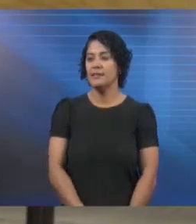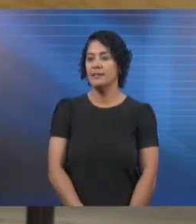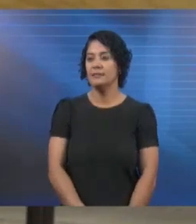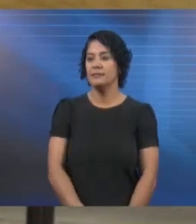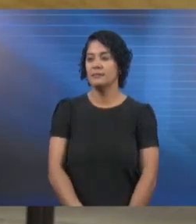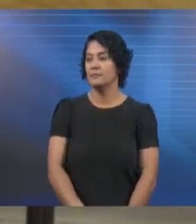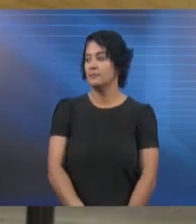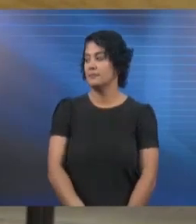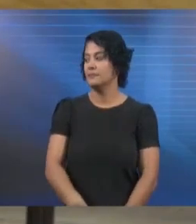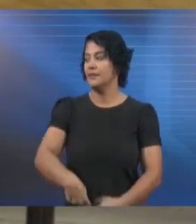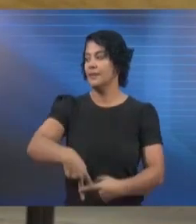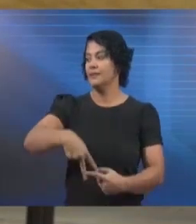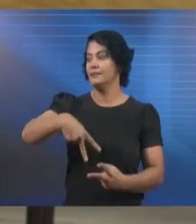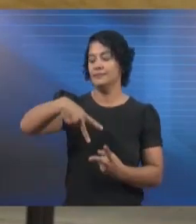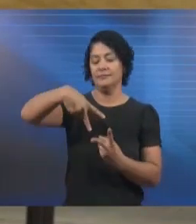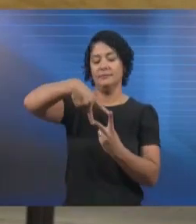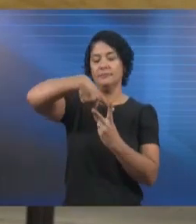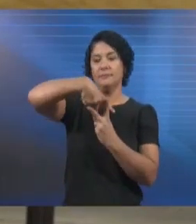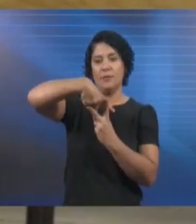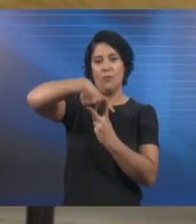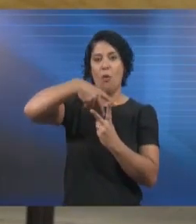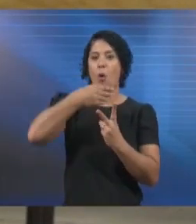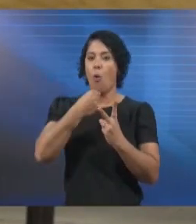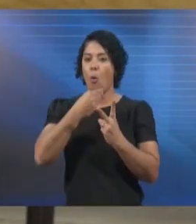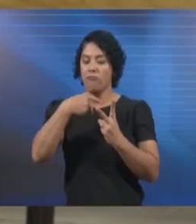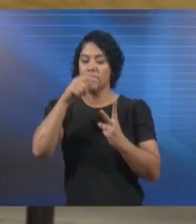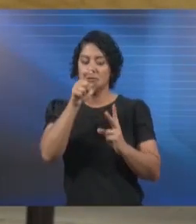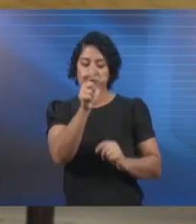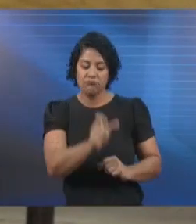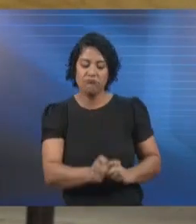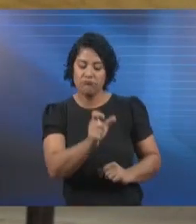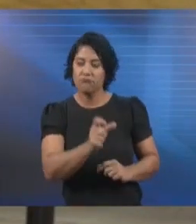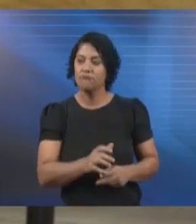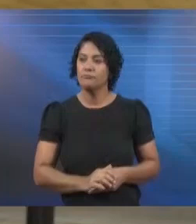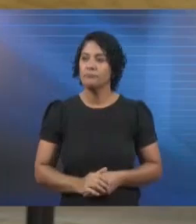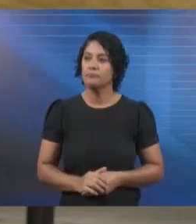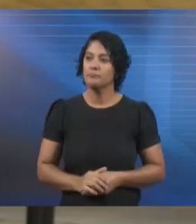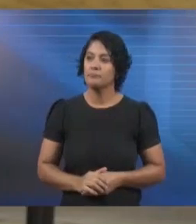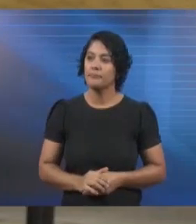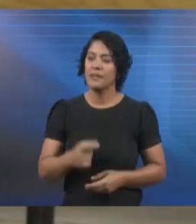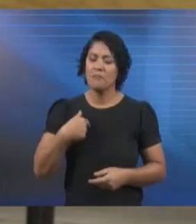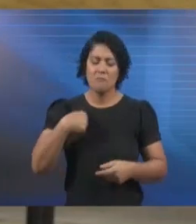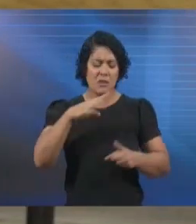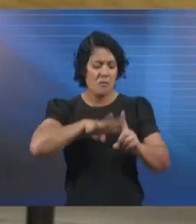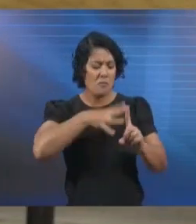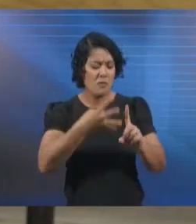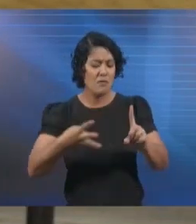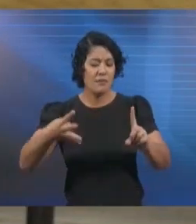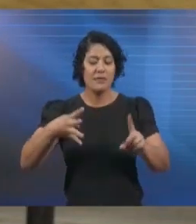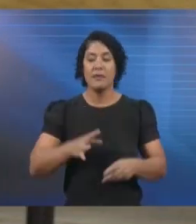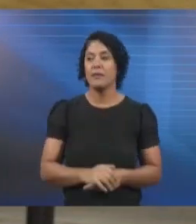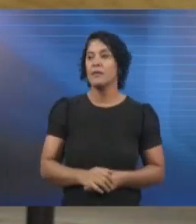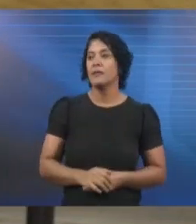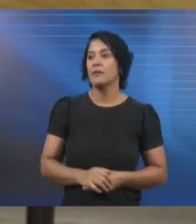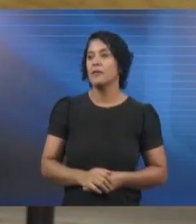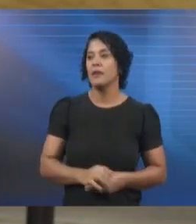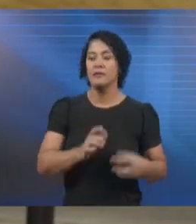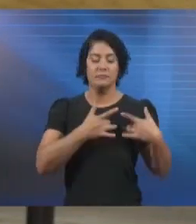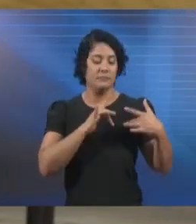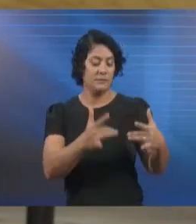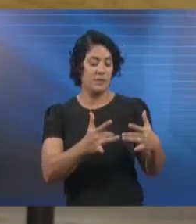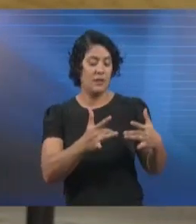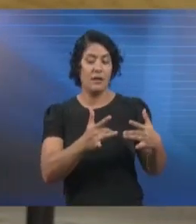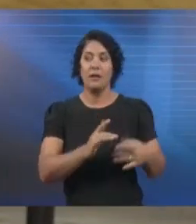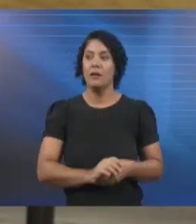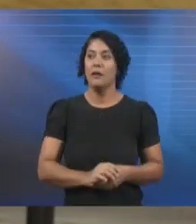Souza e das suas filhas eu gostaria aqui de eh prestar minha homenagem a minha solidariedade a